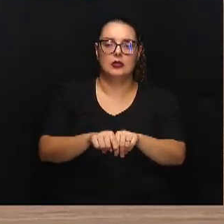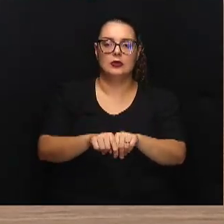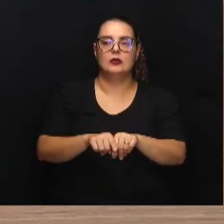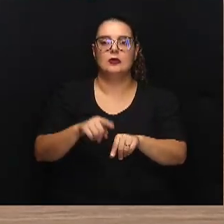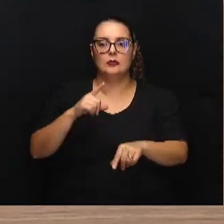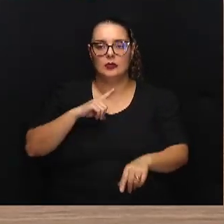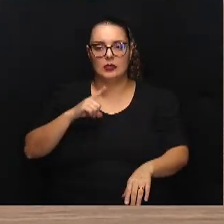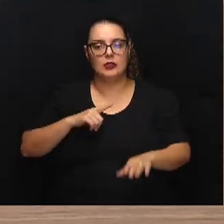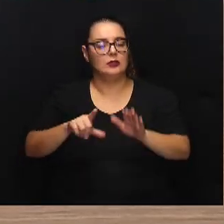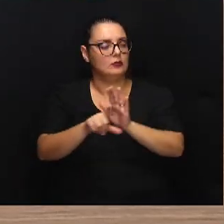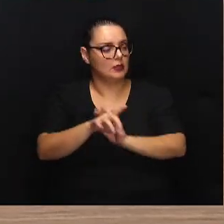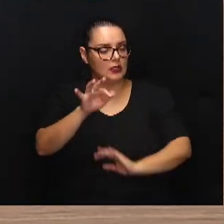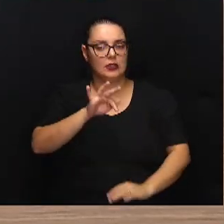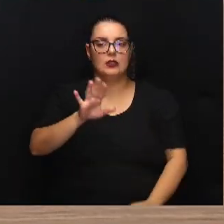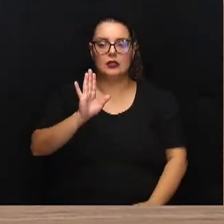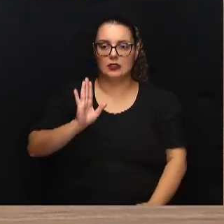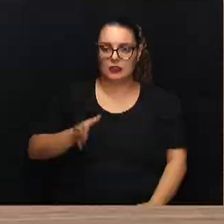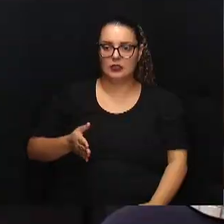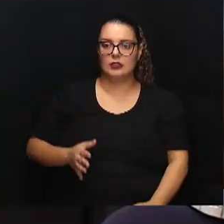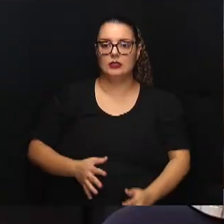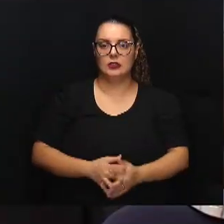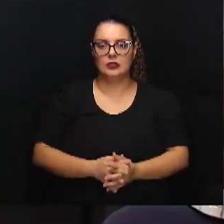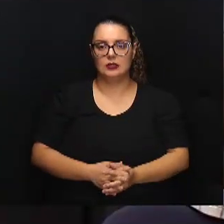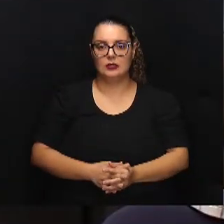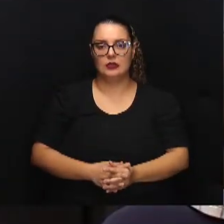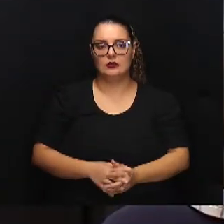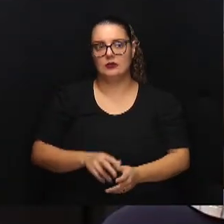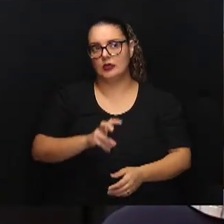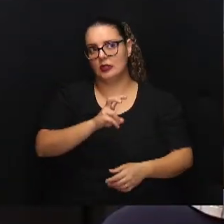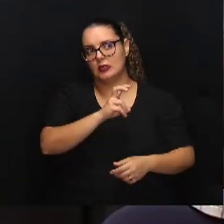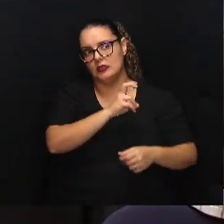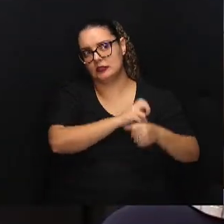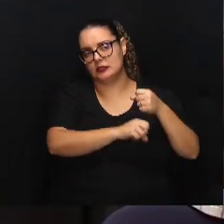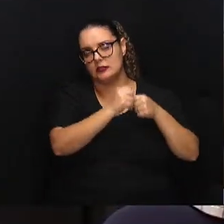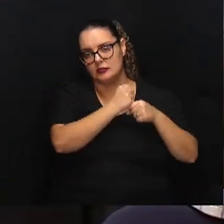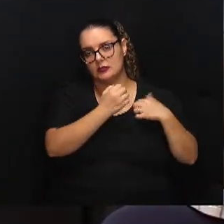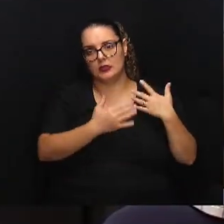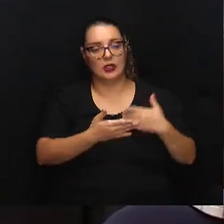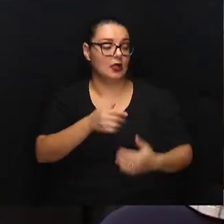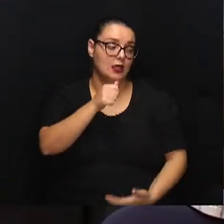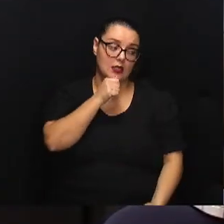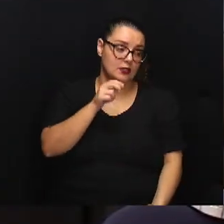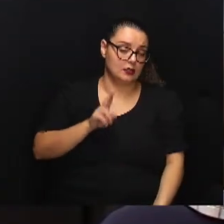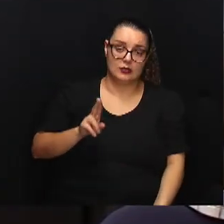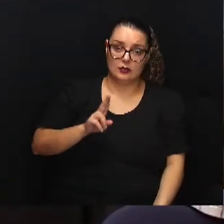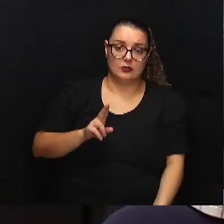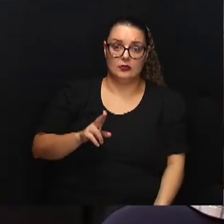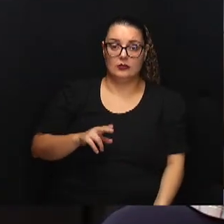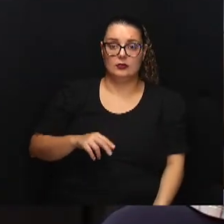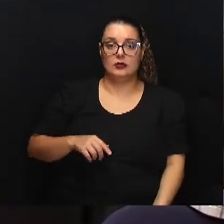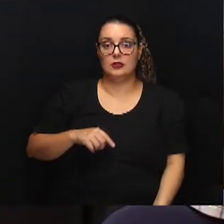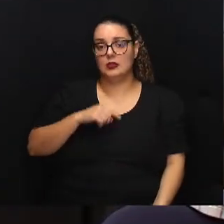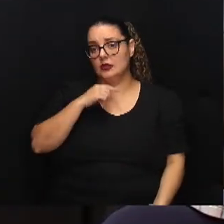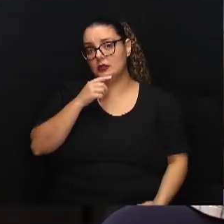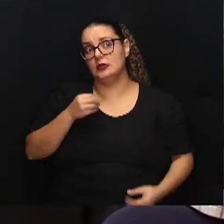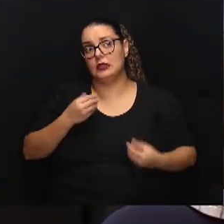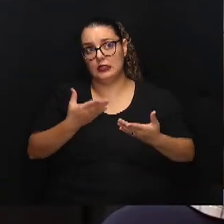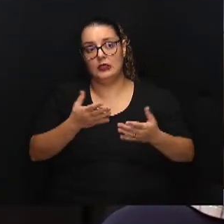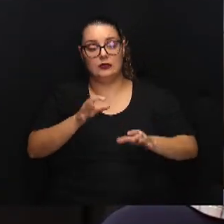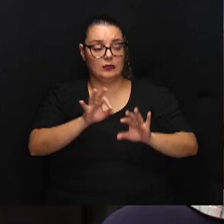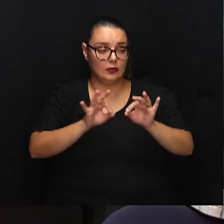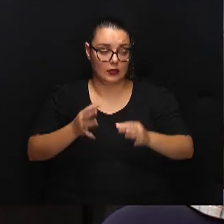uma lei federal que já há 5 anos, ela não foi ainda utilizada, porque ninguém levou o projeto, que